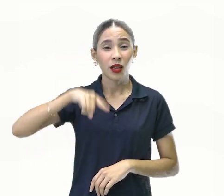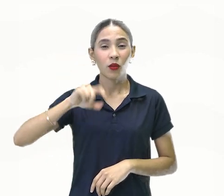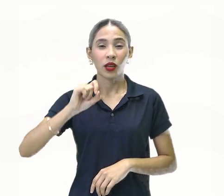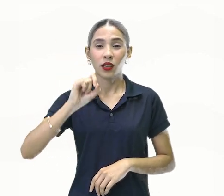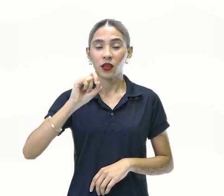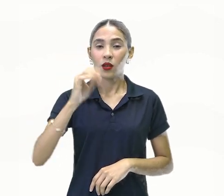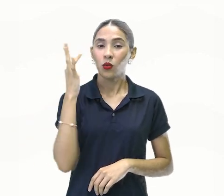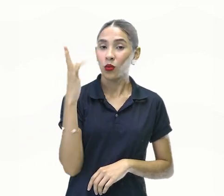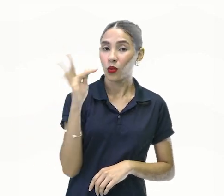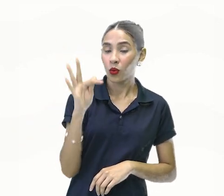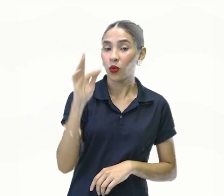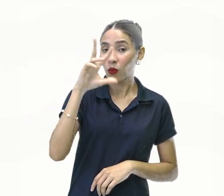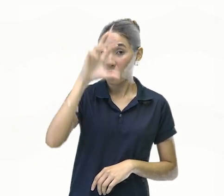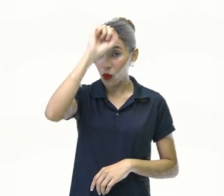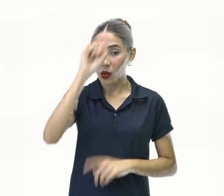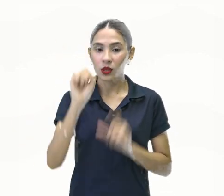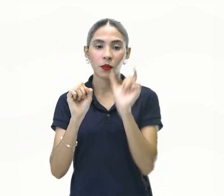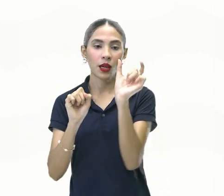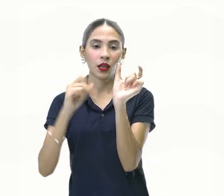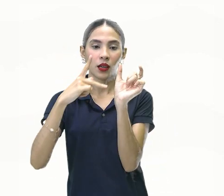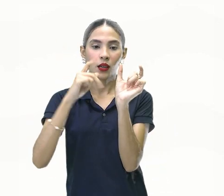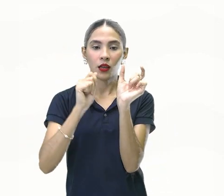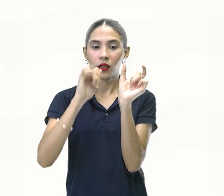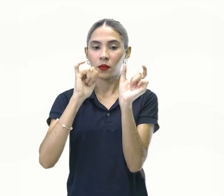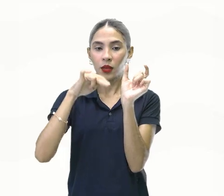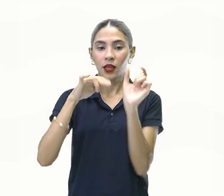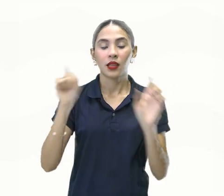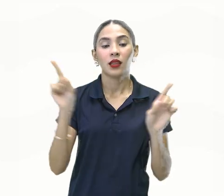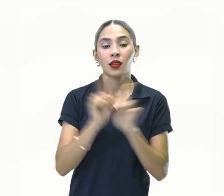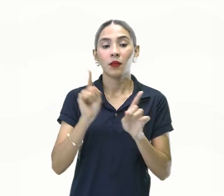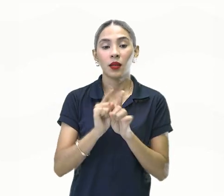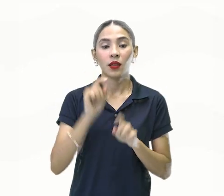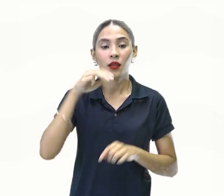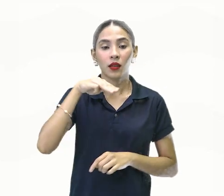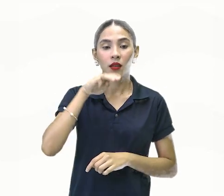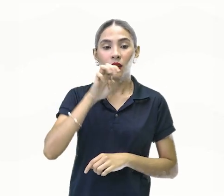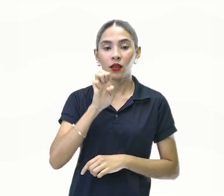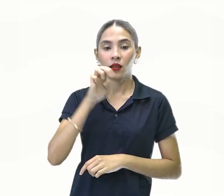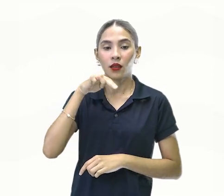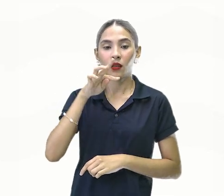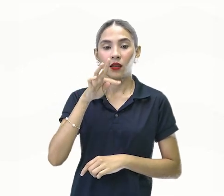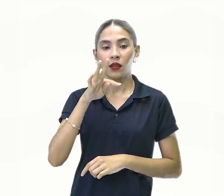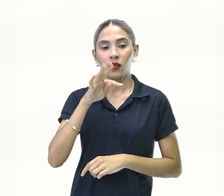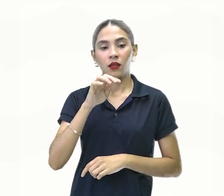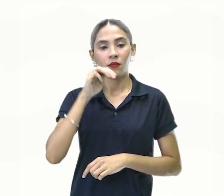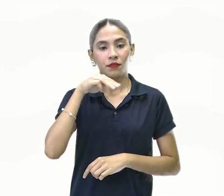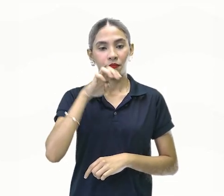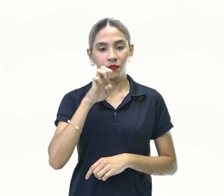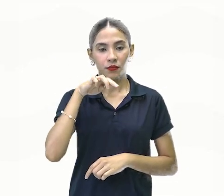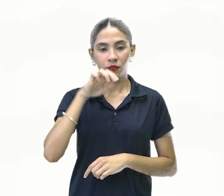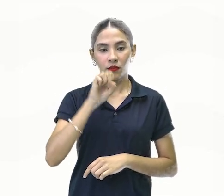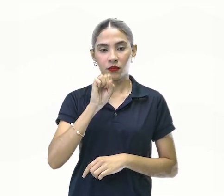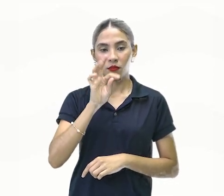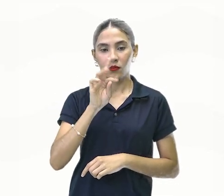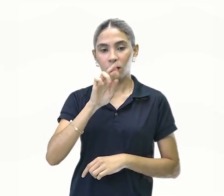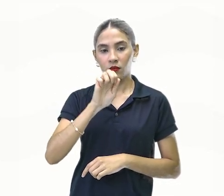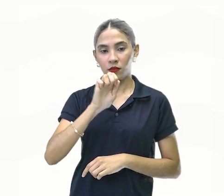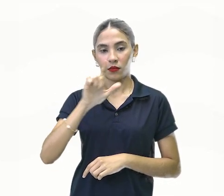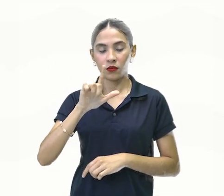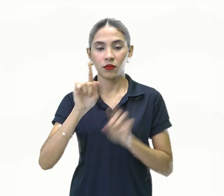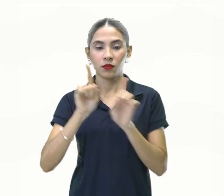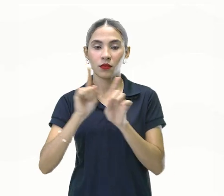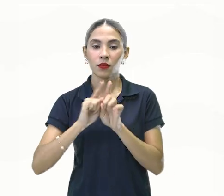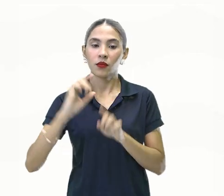mais forte, tá? Menstrual cramps é cólicas, tá? Menstrual é uma